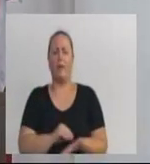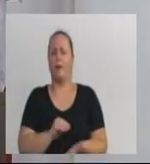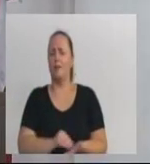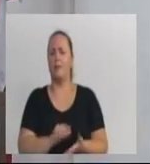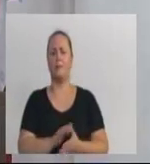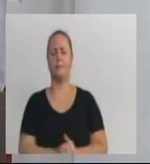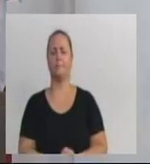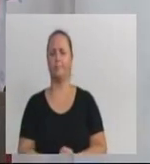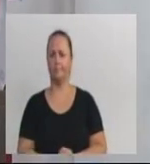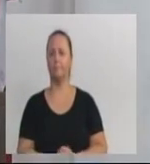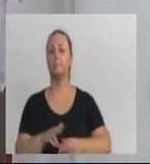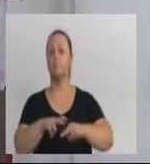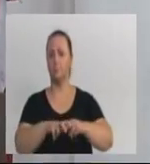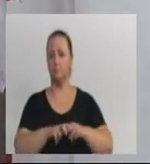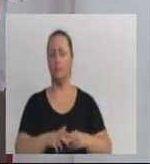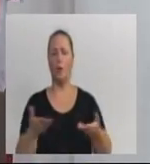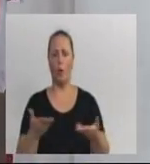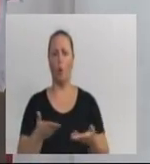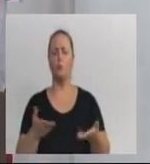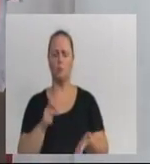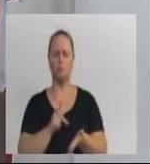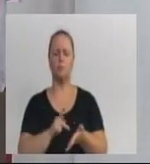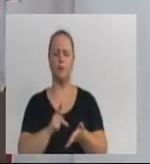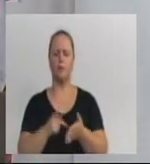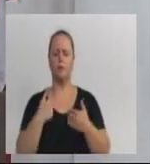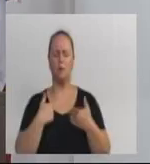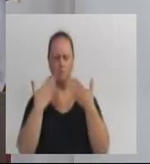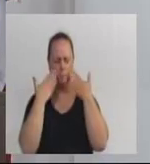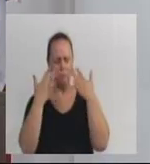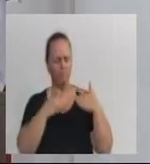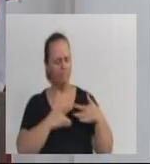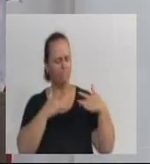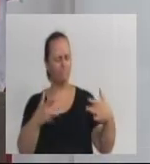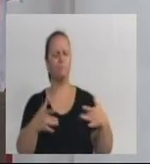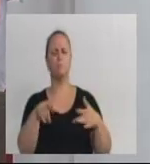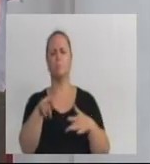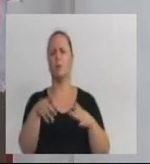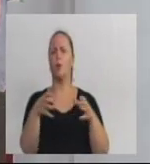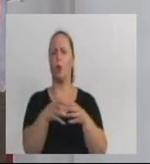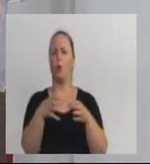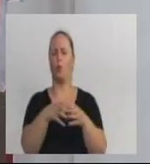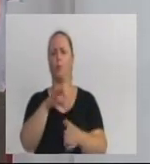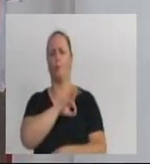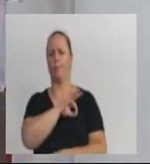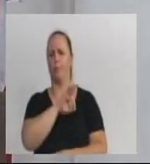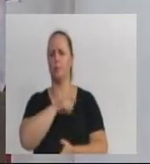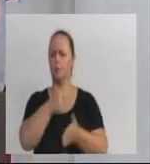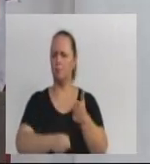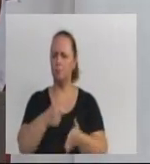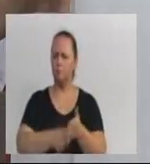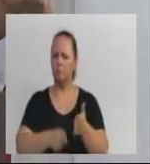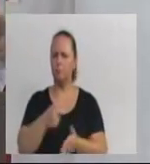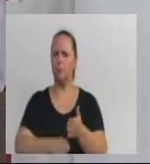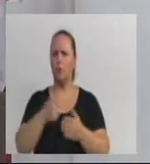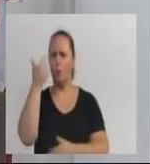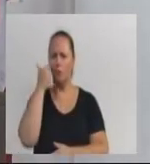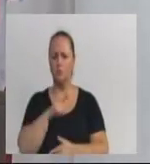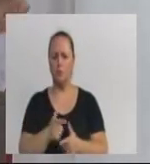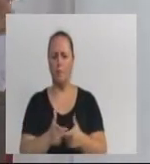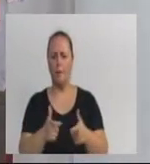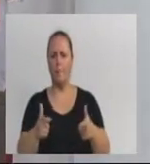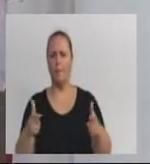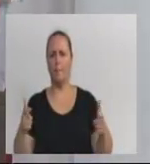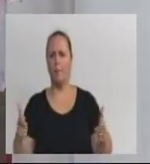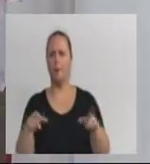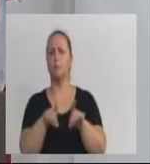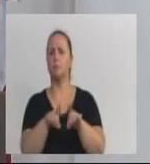Civil, dizer que a gente tem que fazer eco por isso, lutar por mais efetivo, lutar por melhor estrutura, trabalhar em conjunto de mãos dadas para que a